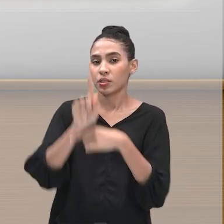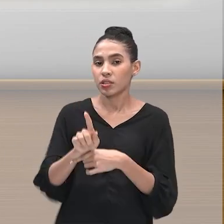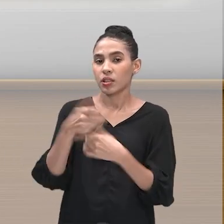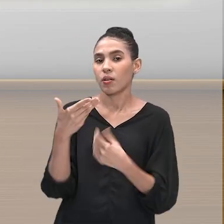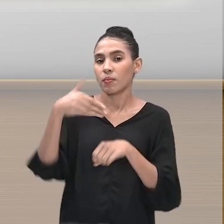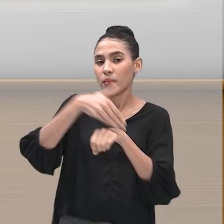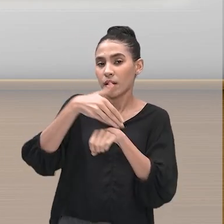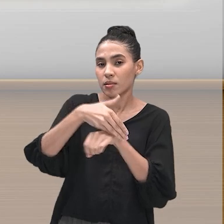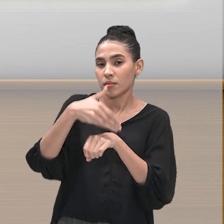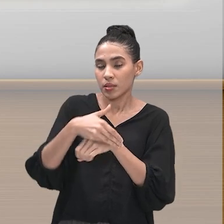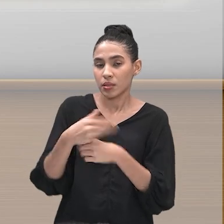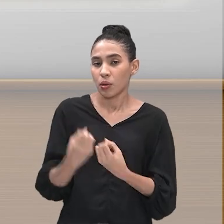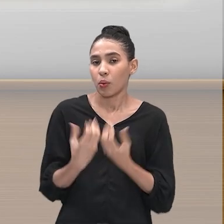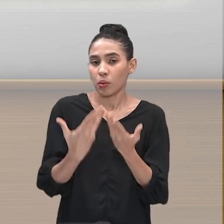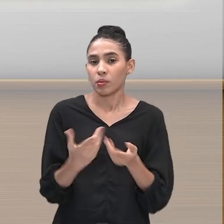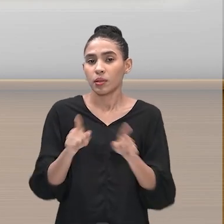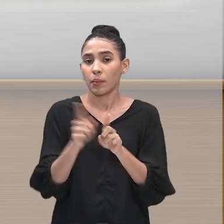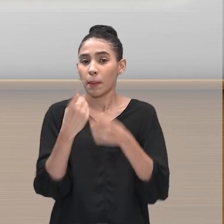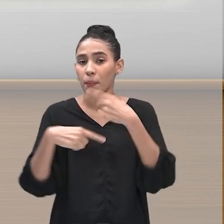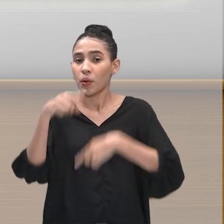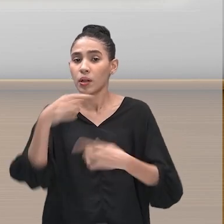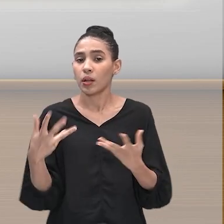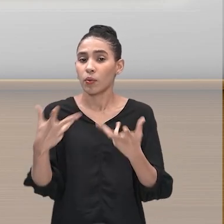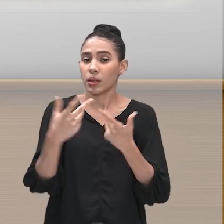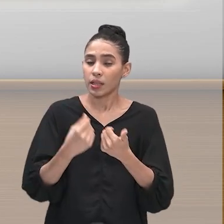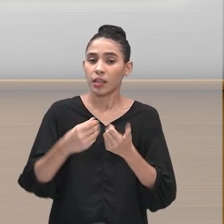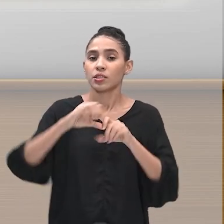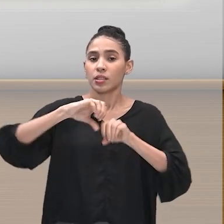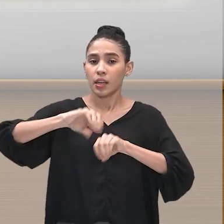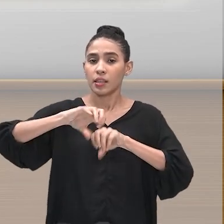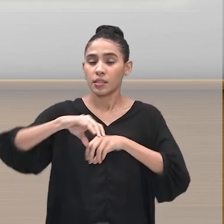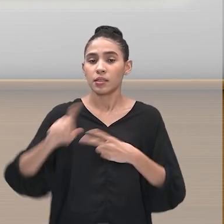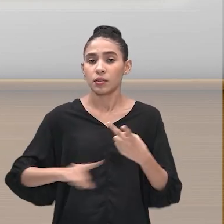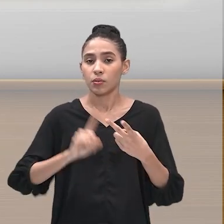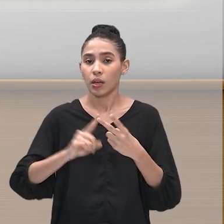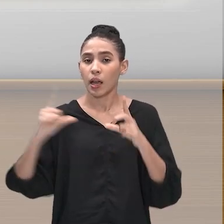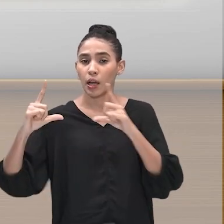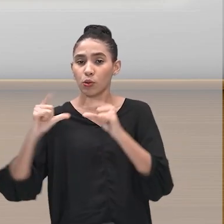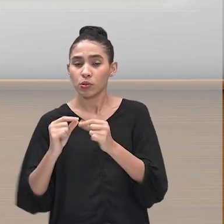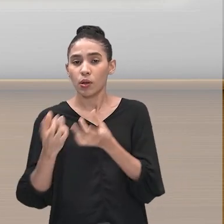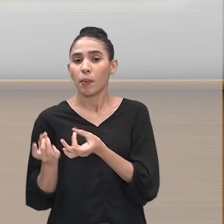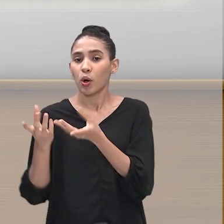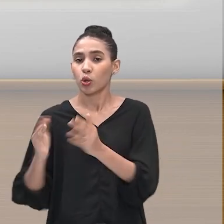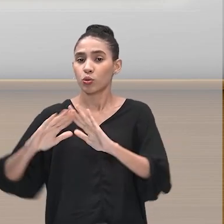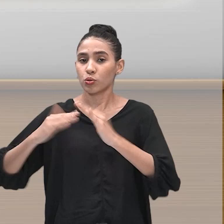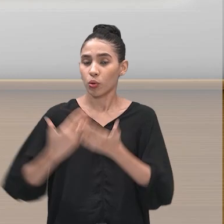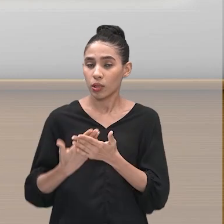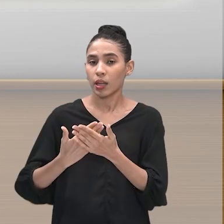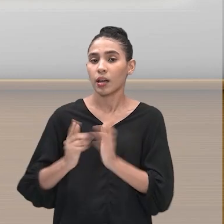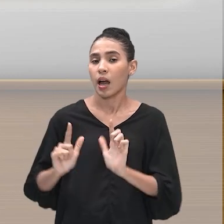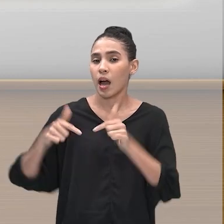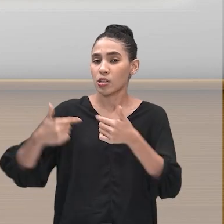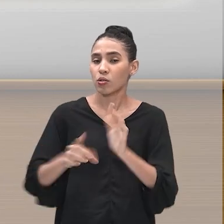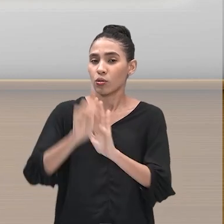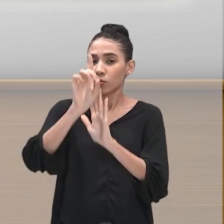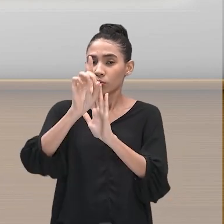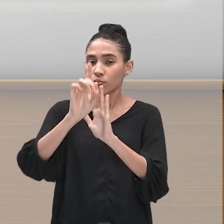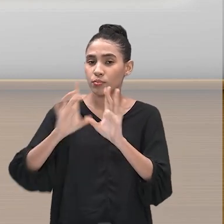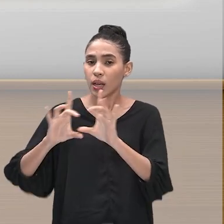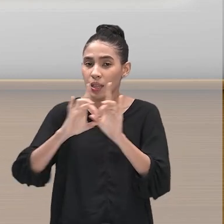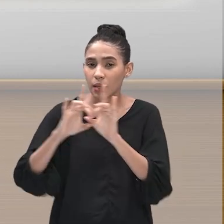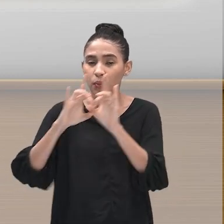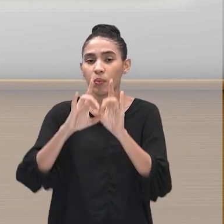participativa, podendo contribuir para a melhoria da qualidade do ensino, para a redução do abandono escolar por meio de ações democráticas